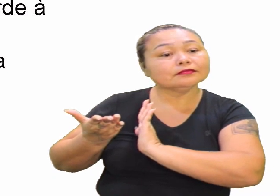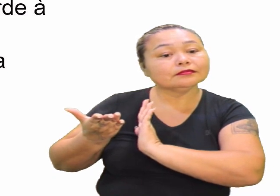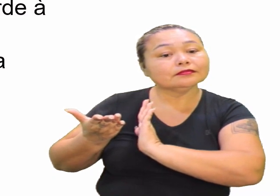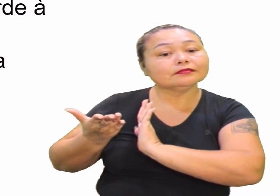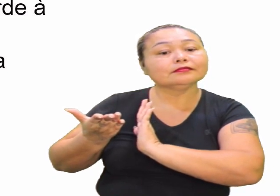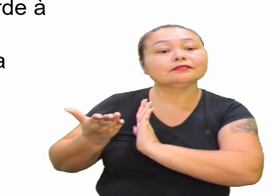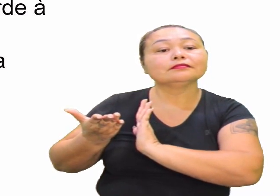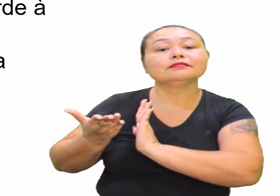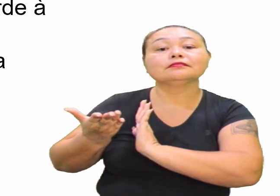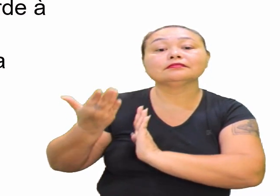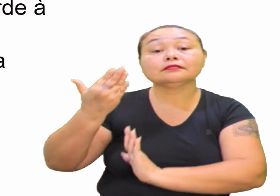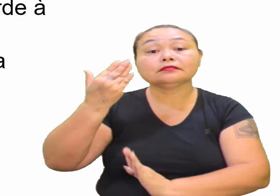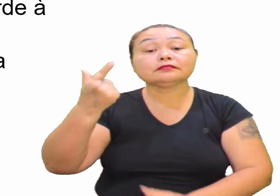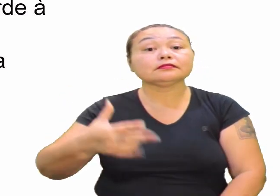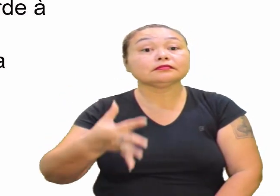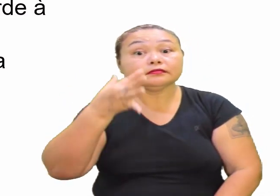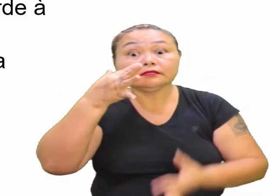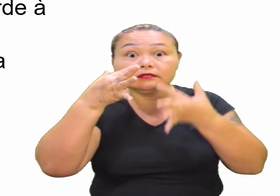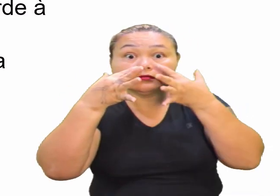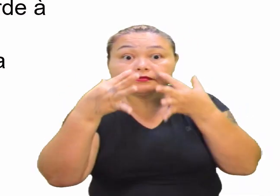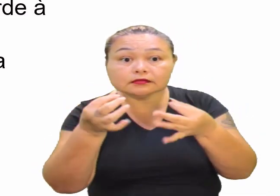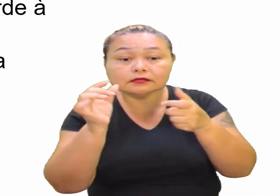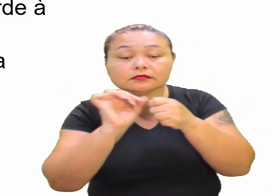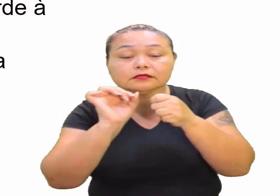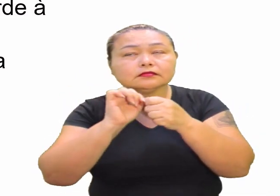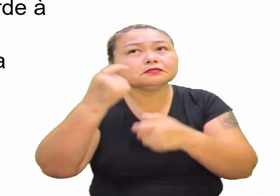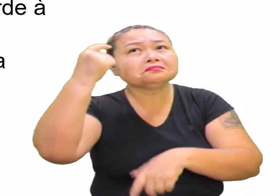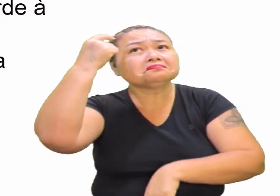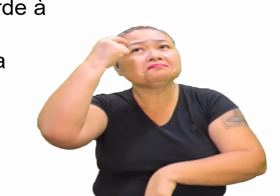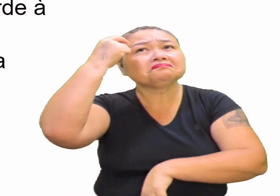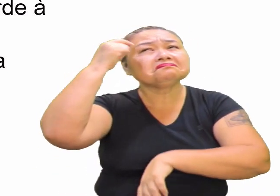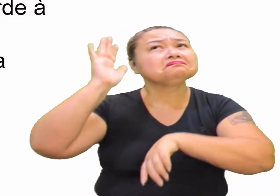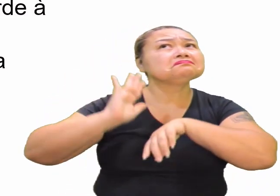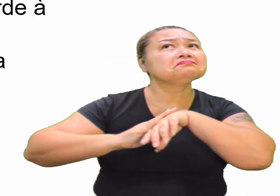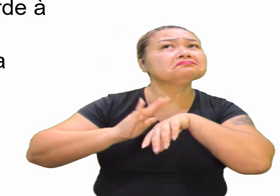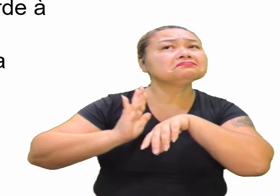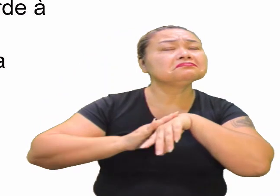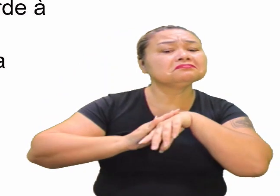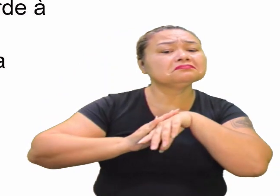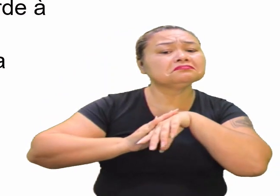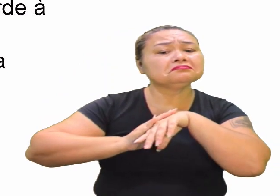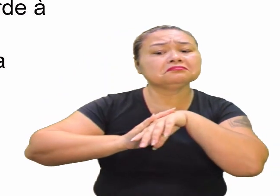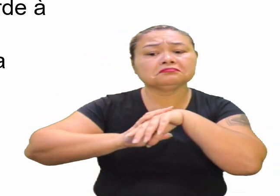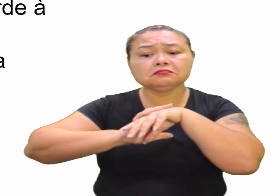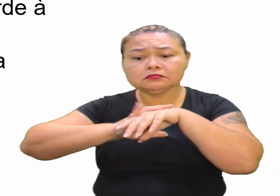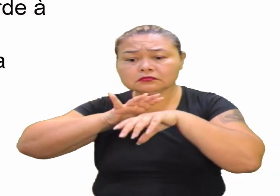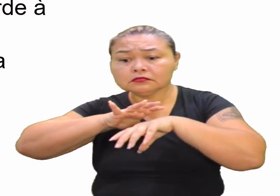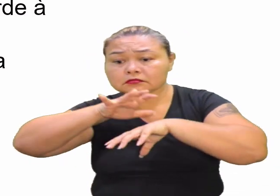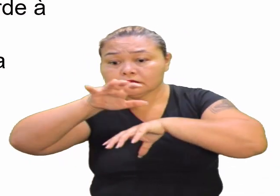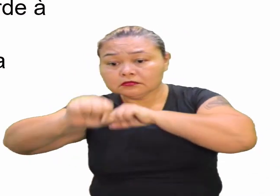A comprovação da hipótese de dominância e